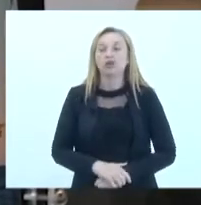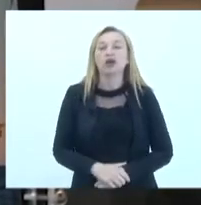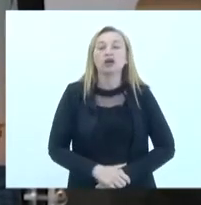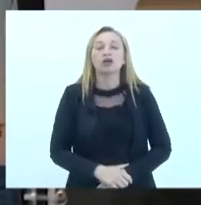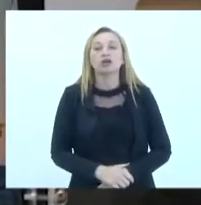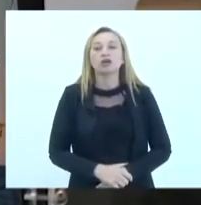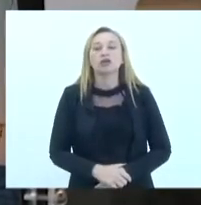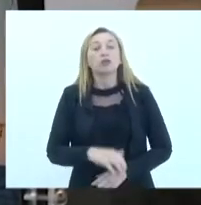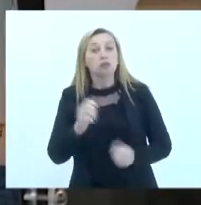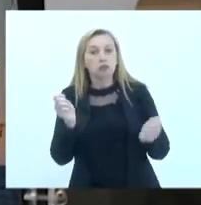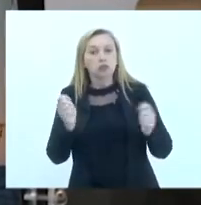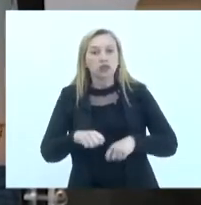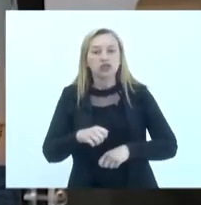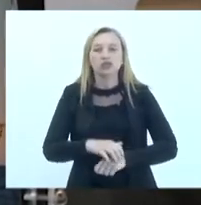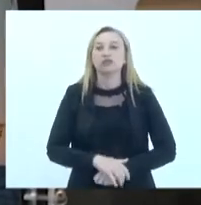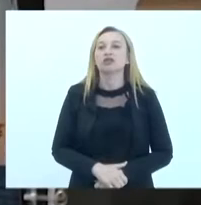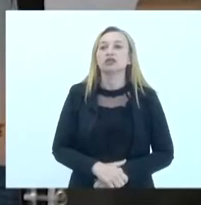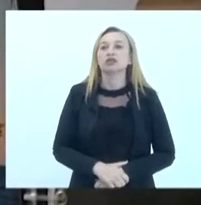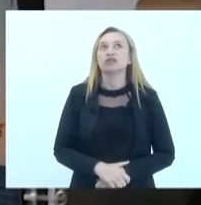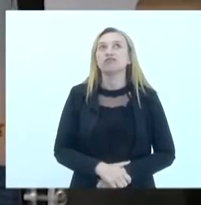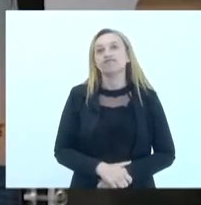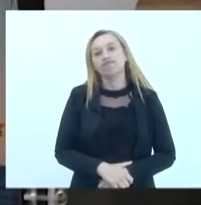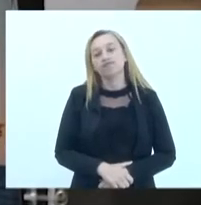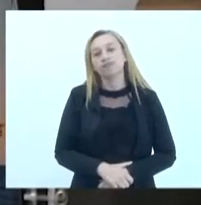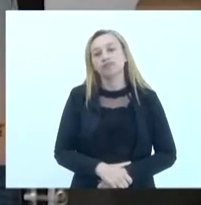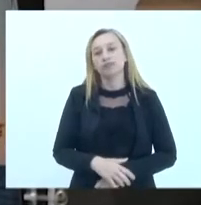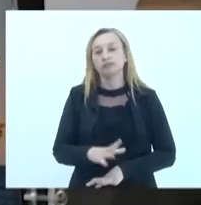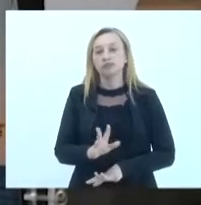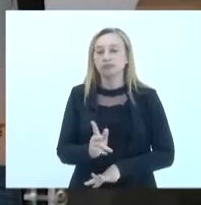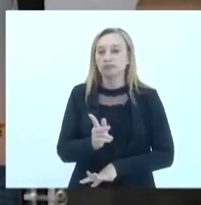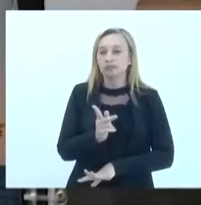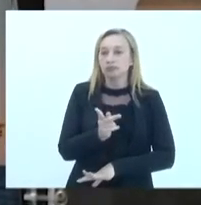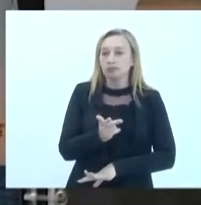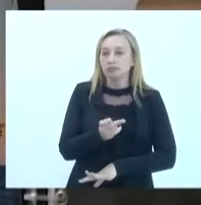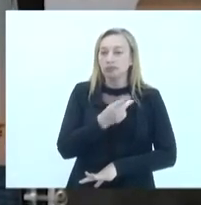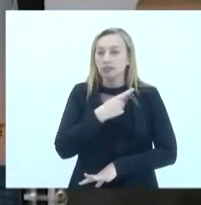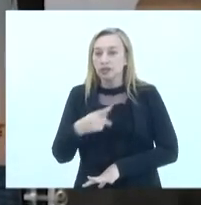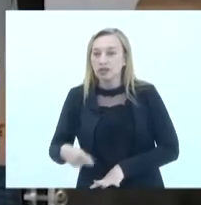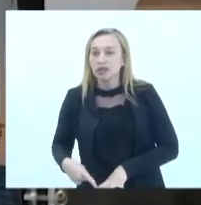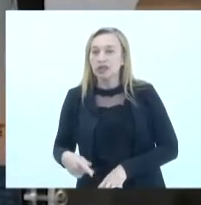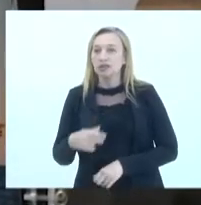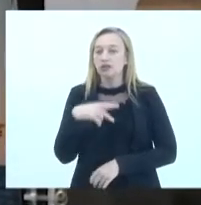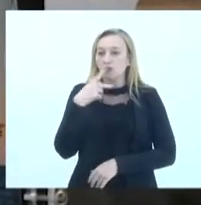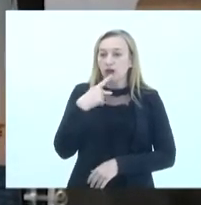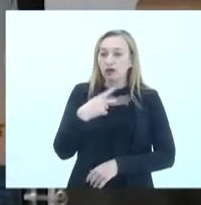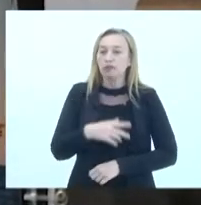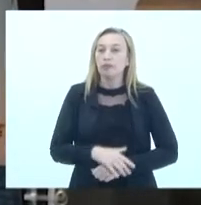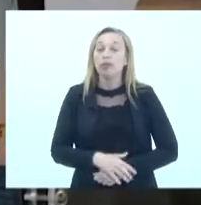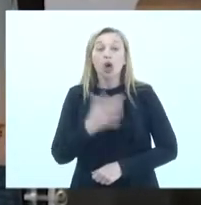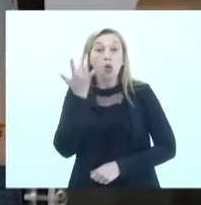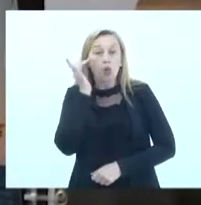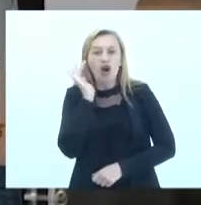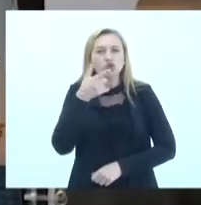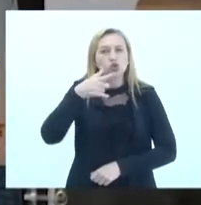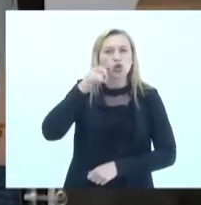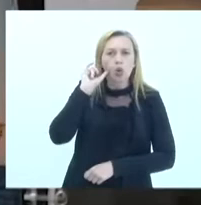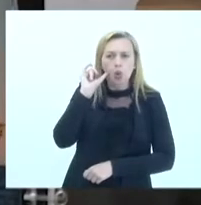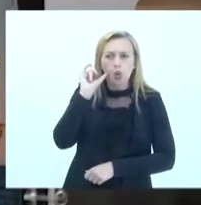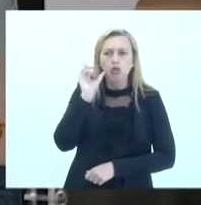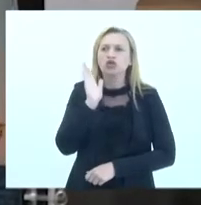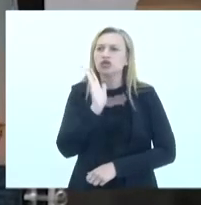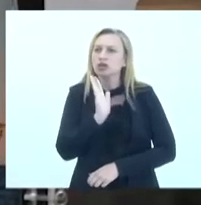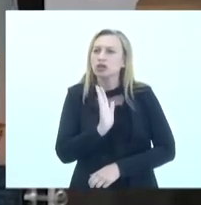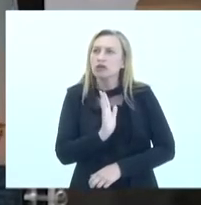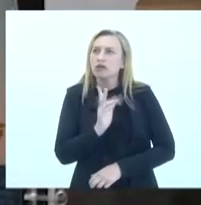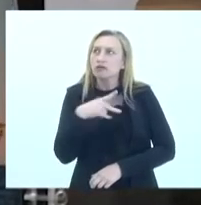a possíveis demandas, presidente, eu coloco da seguinte forma: eu acho que ontem a gente já